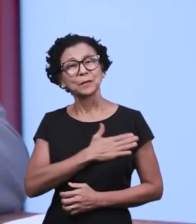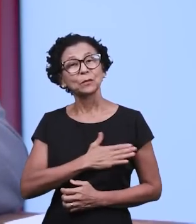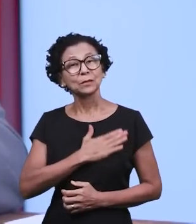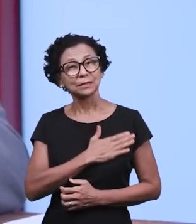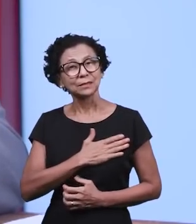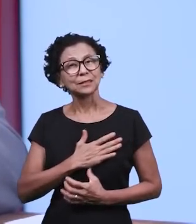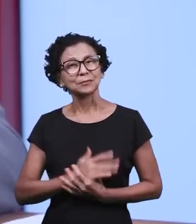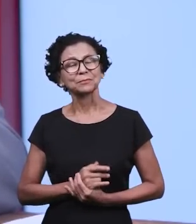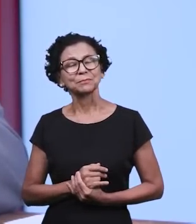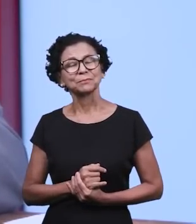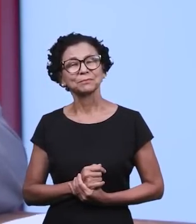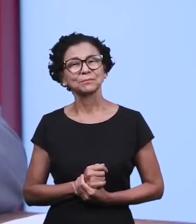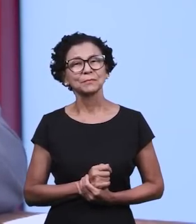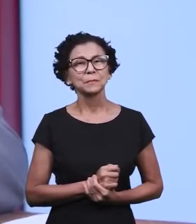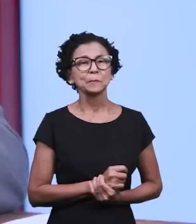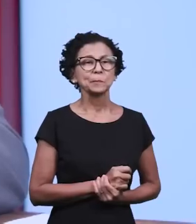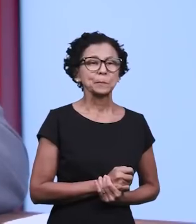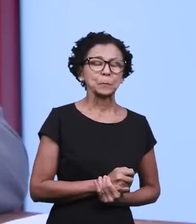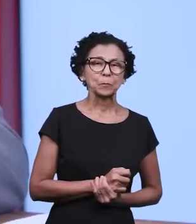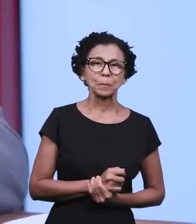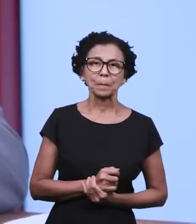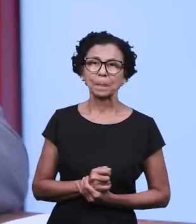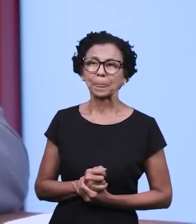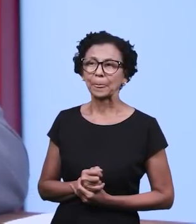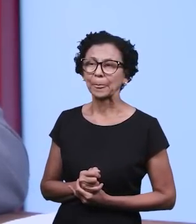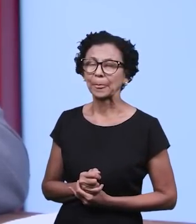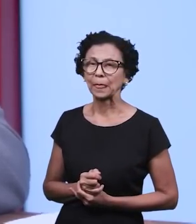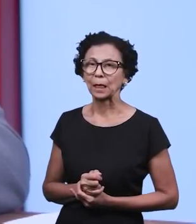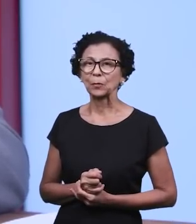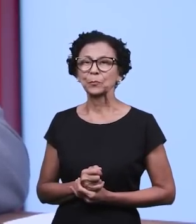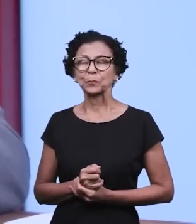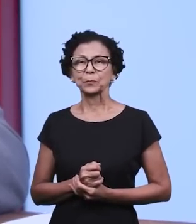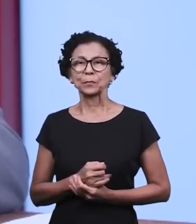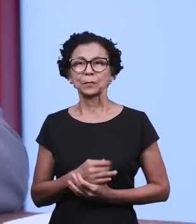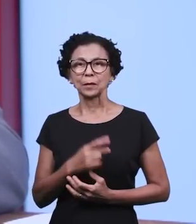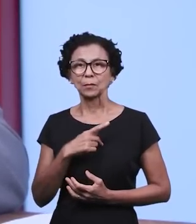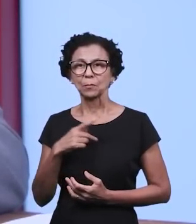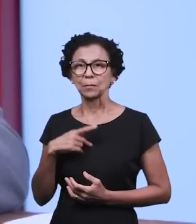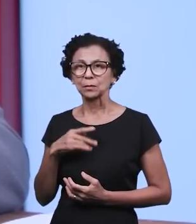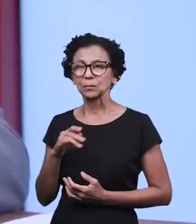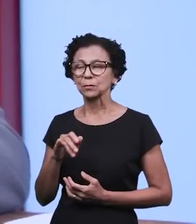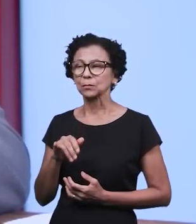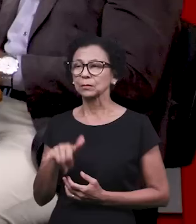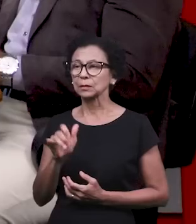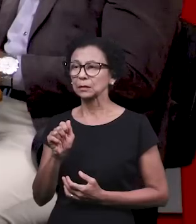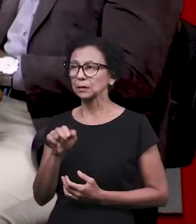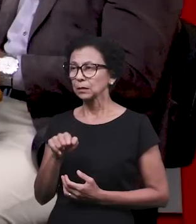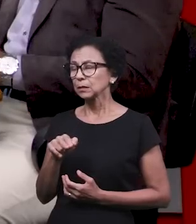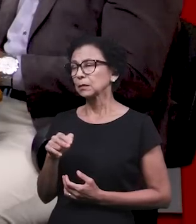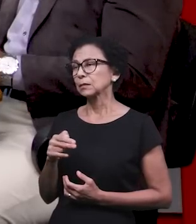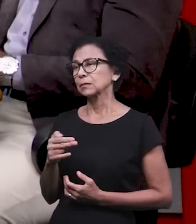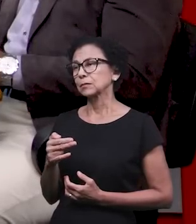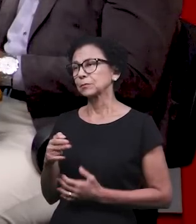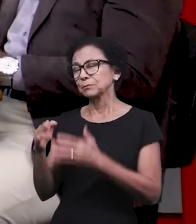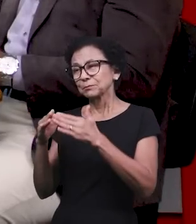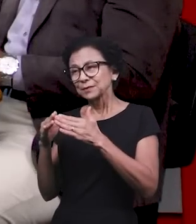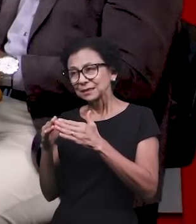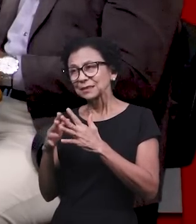dificuldade. Vim para a obra, as coisas modificaram muito. Passei a ter um interesse muito grande na palavra do Senhor